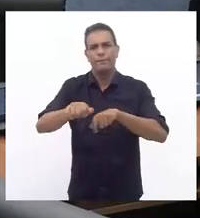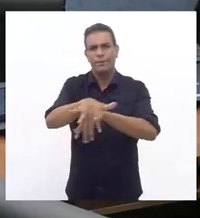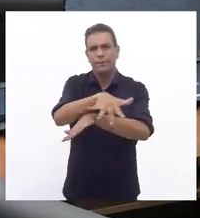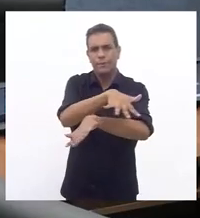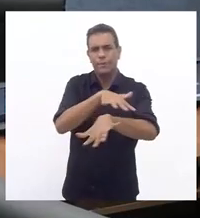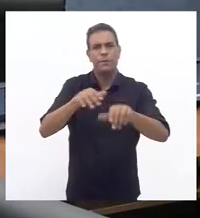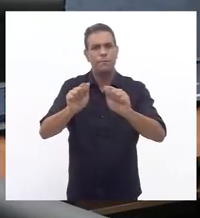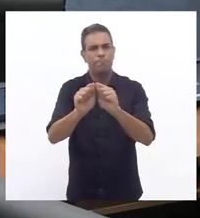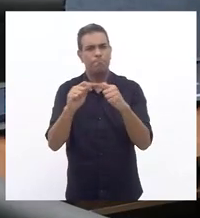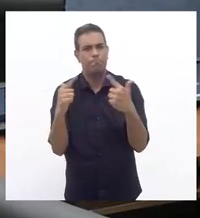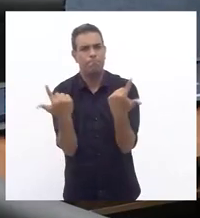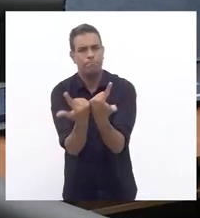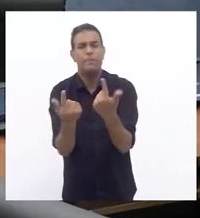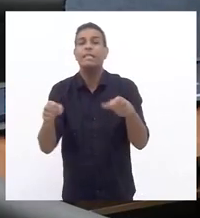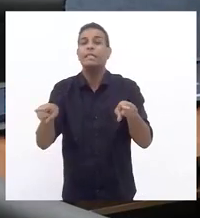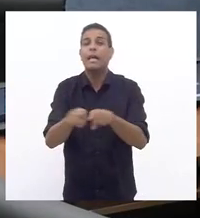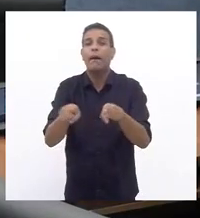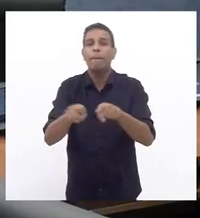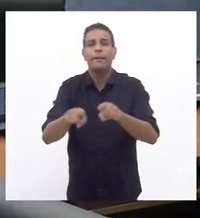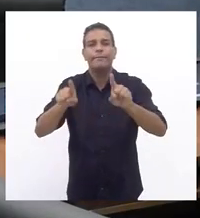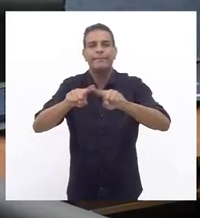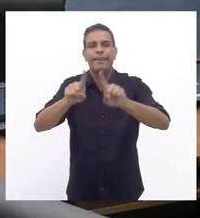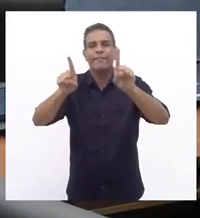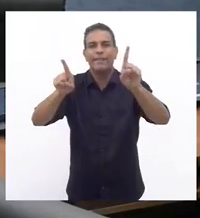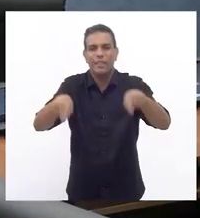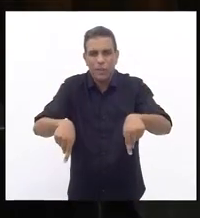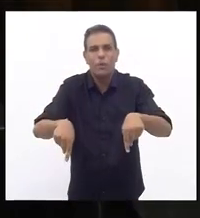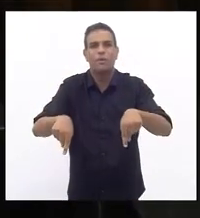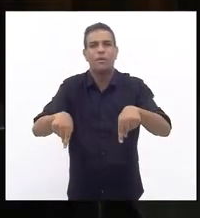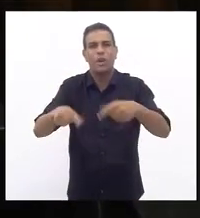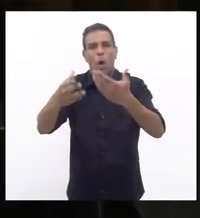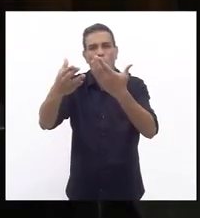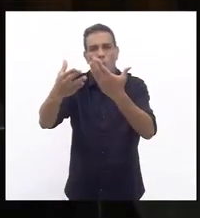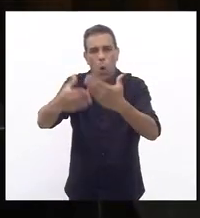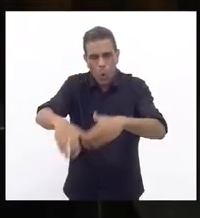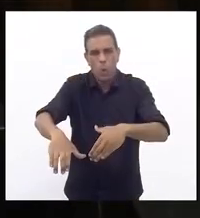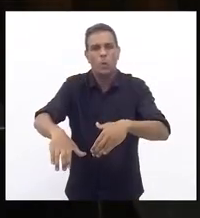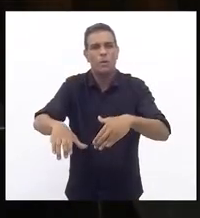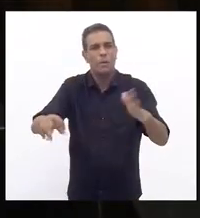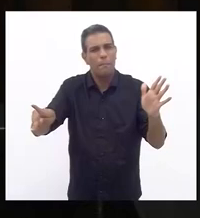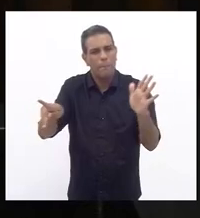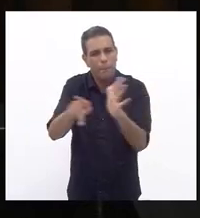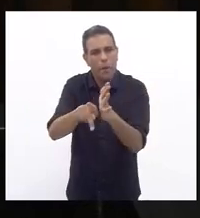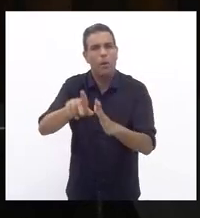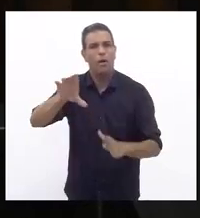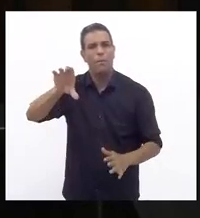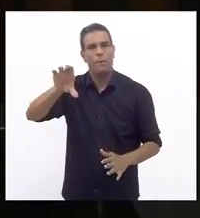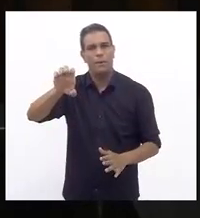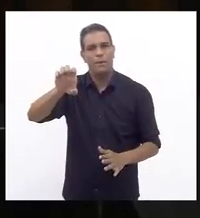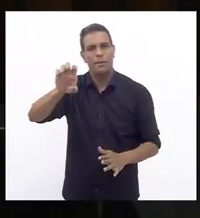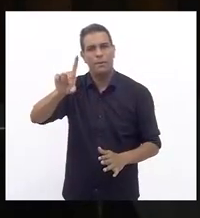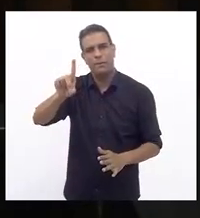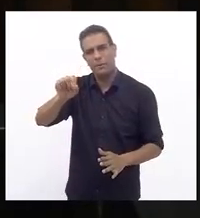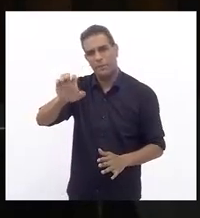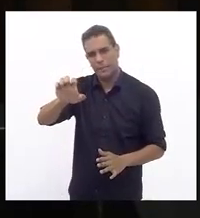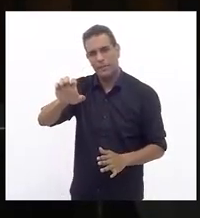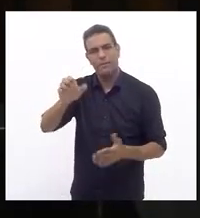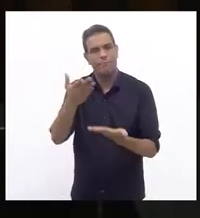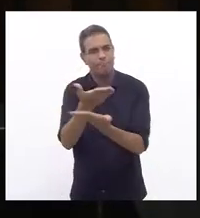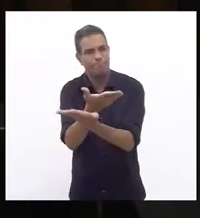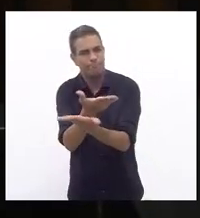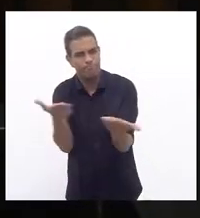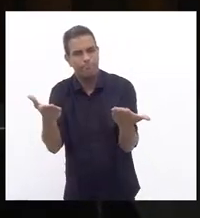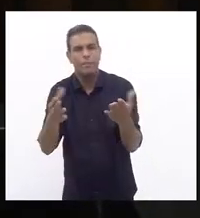todos os servidores concursados da SEDAI aqui presentes, quero, em nome de todos